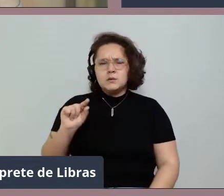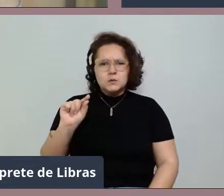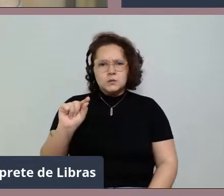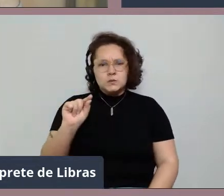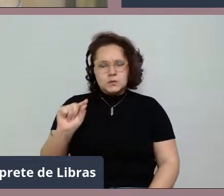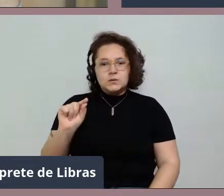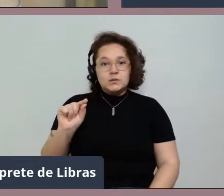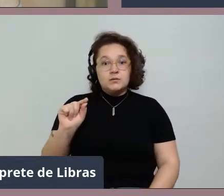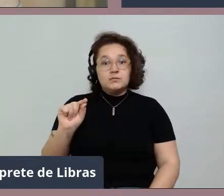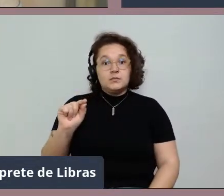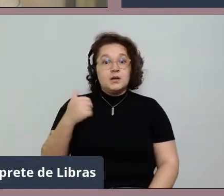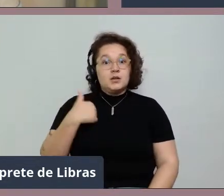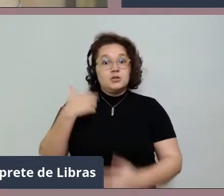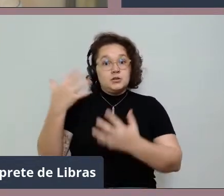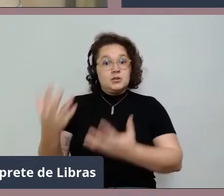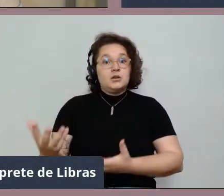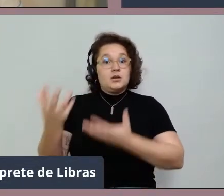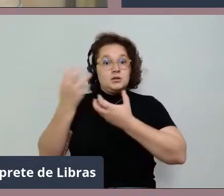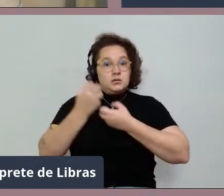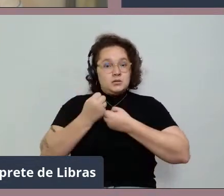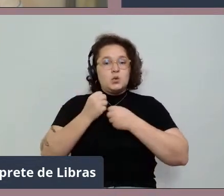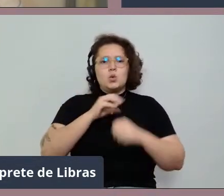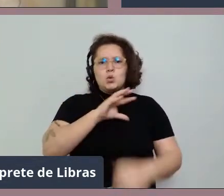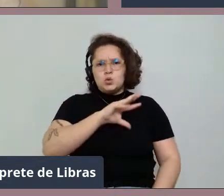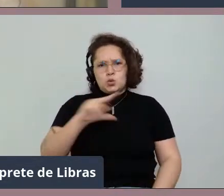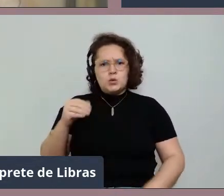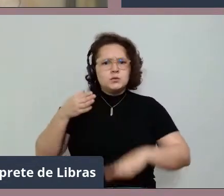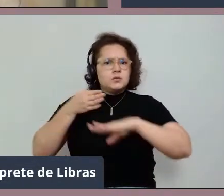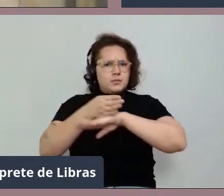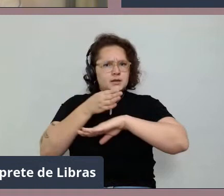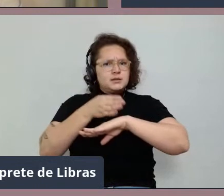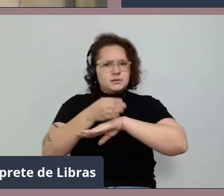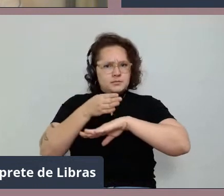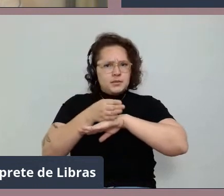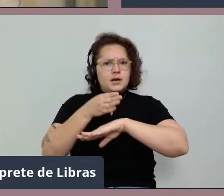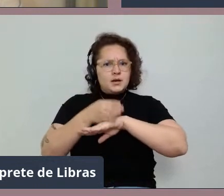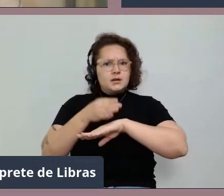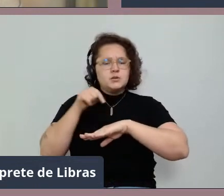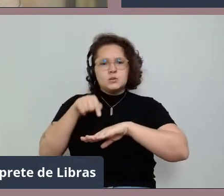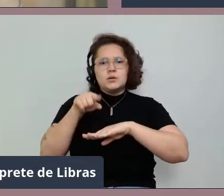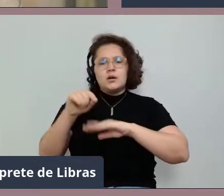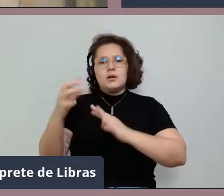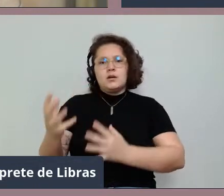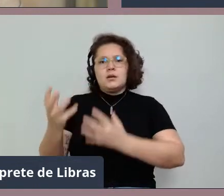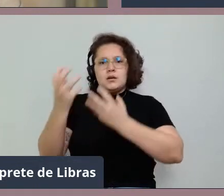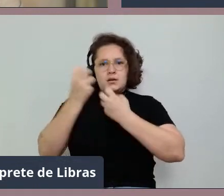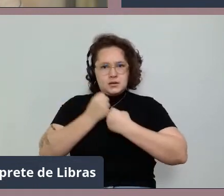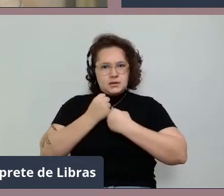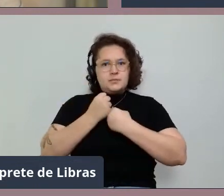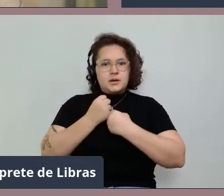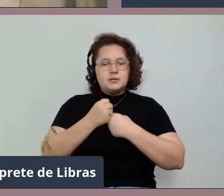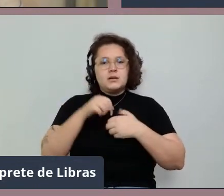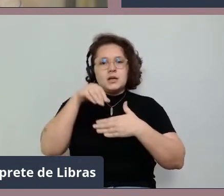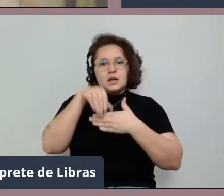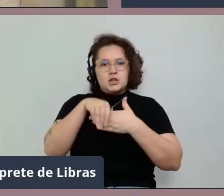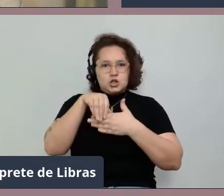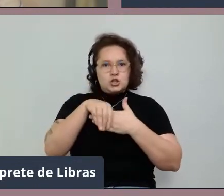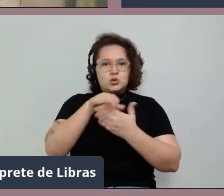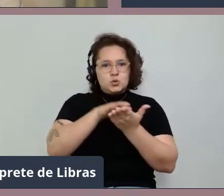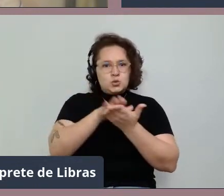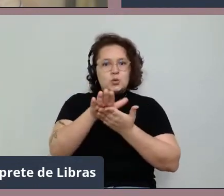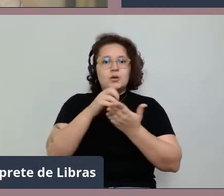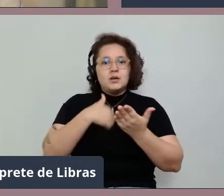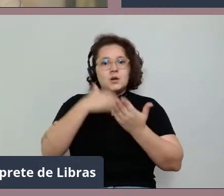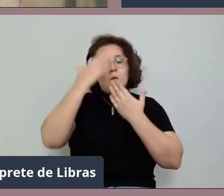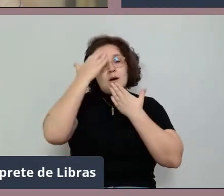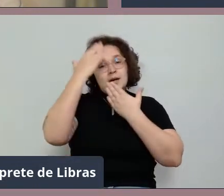recebeu, todos os participantes daqui dessa mesa receberam da editora Le Saint-Père, eu agradeço a